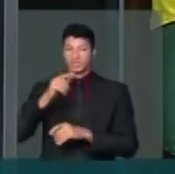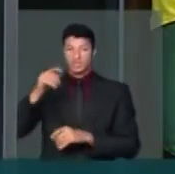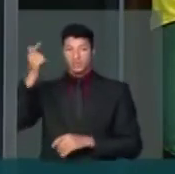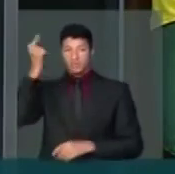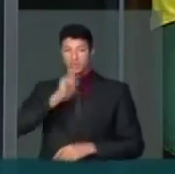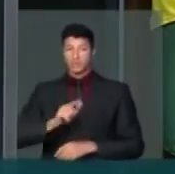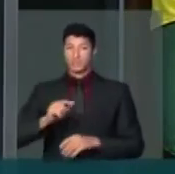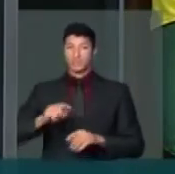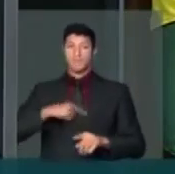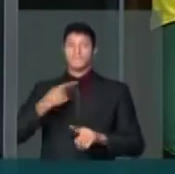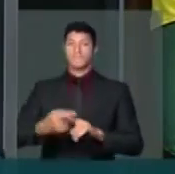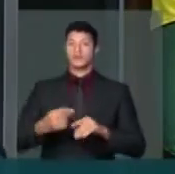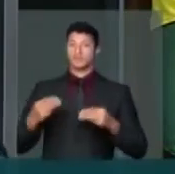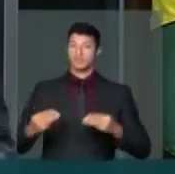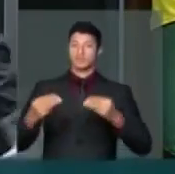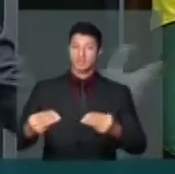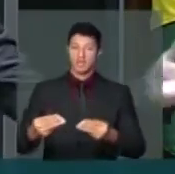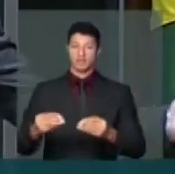mais um ministério.